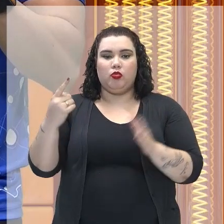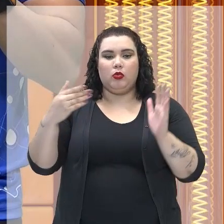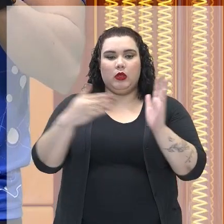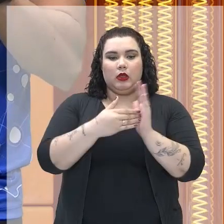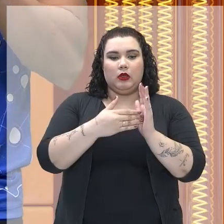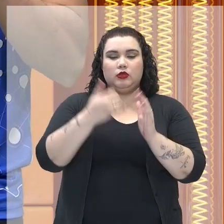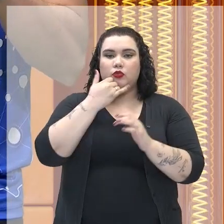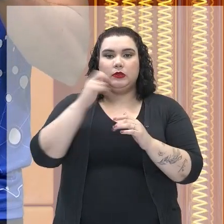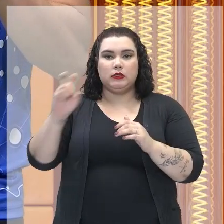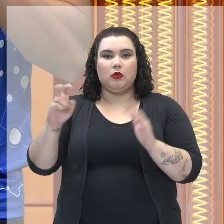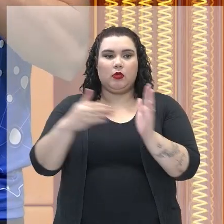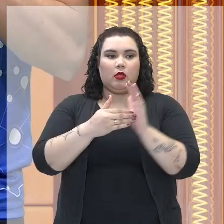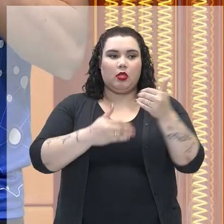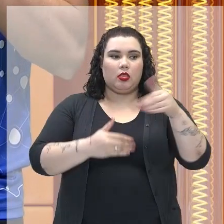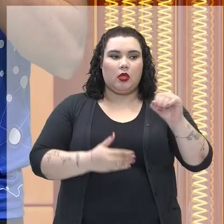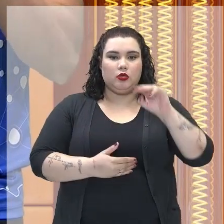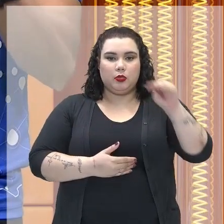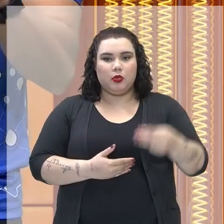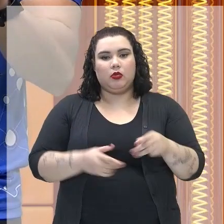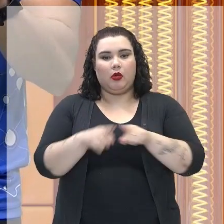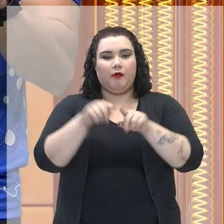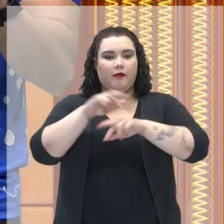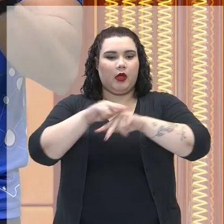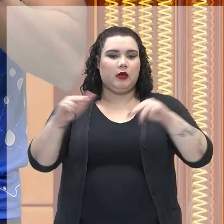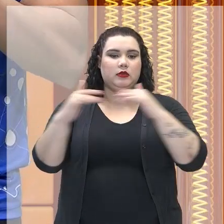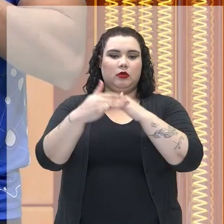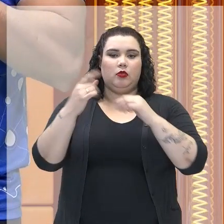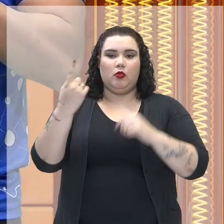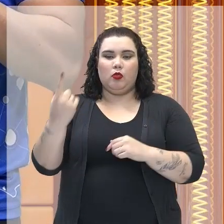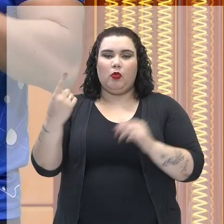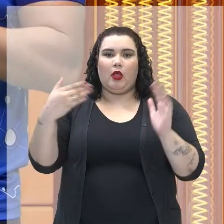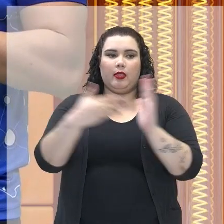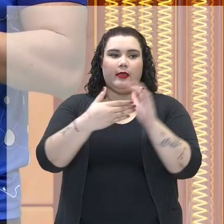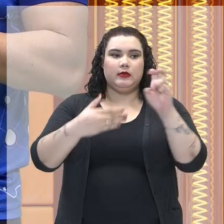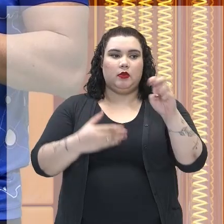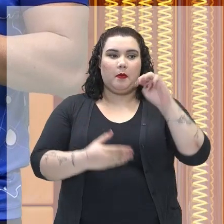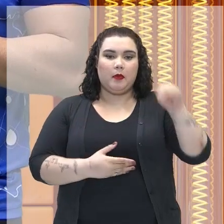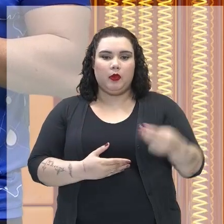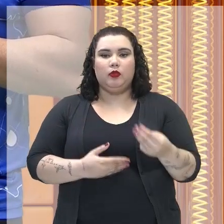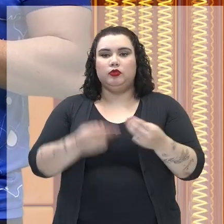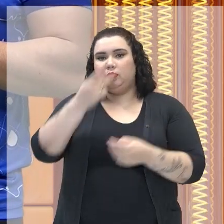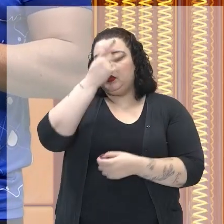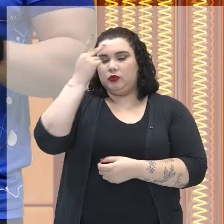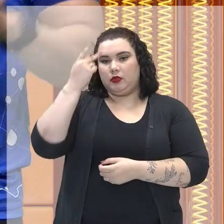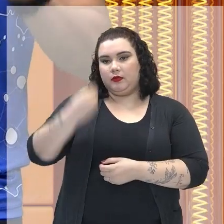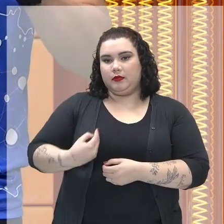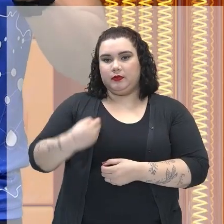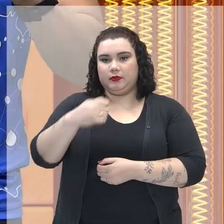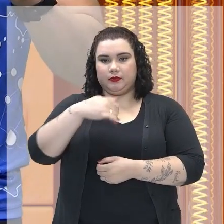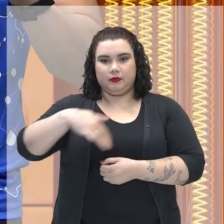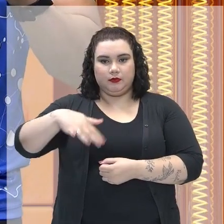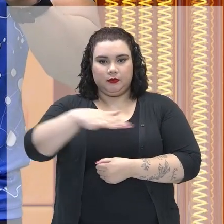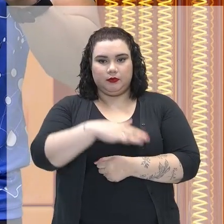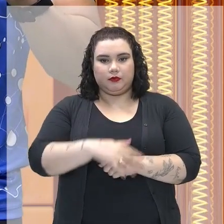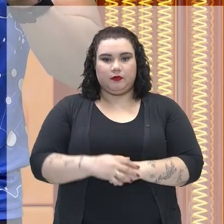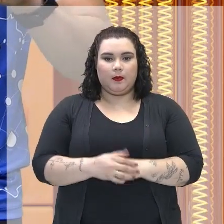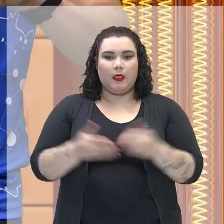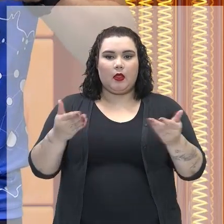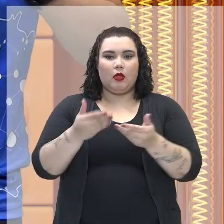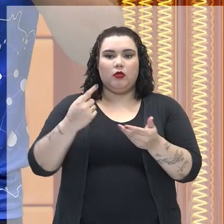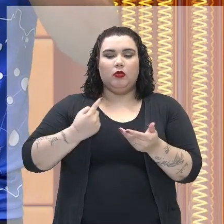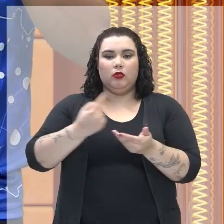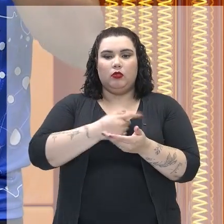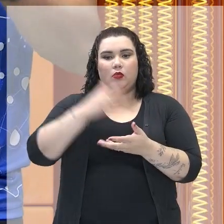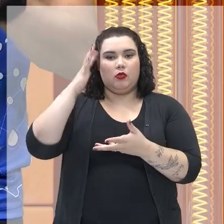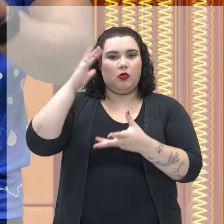de habitantes e várias cidades ali entre 1 milhão e 5 milhões de habitantes, certo? A gente vai entender um pouco mais